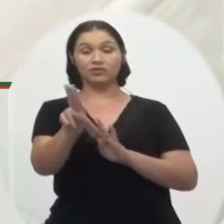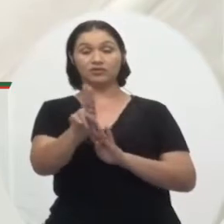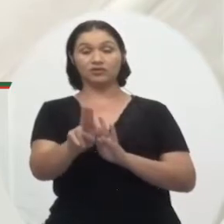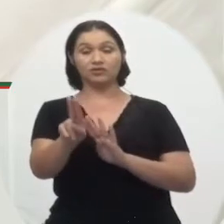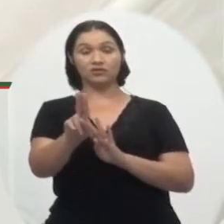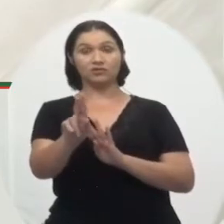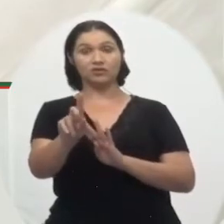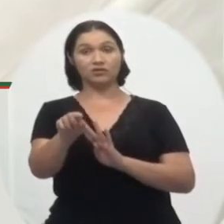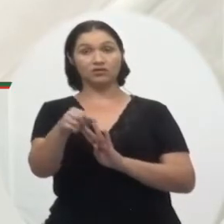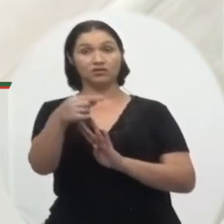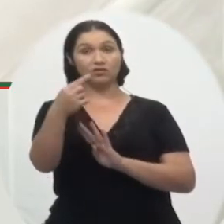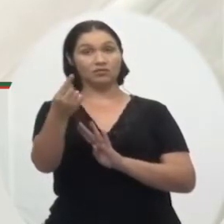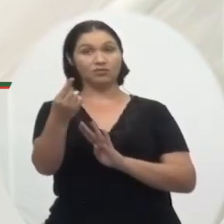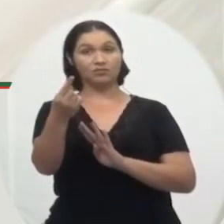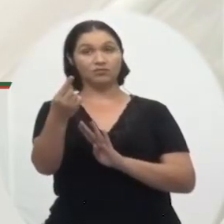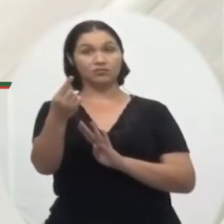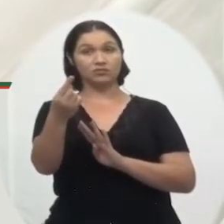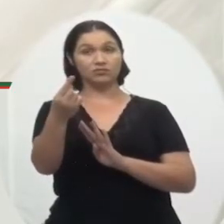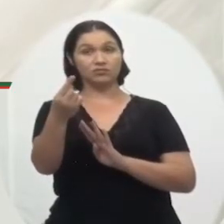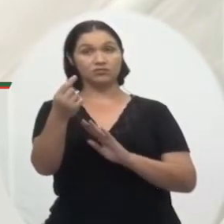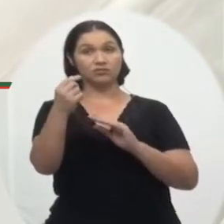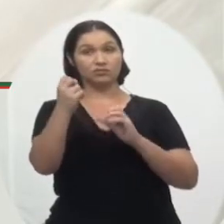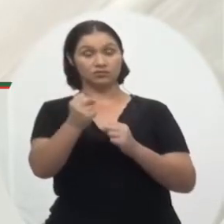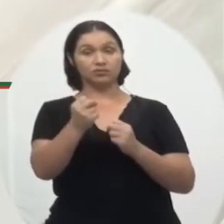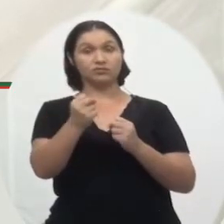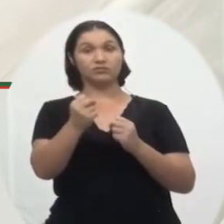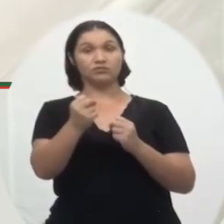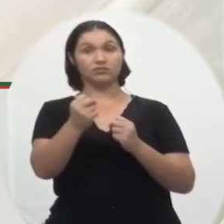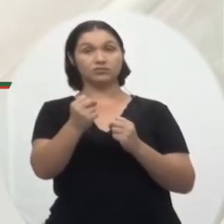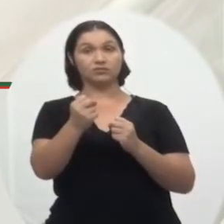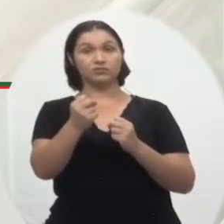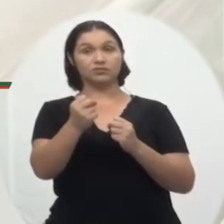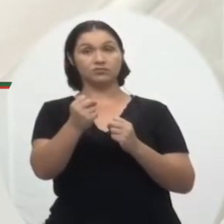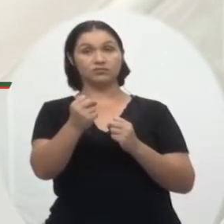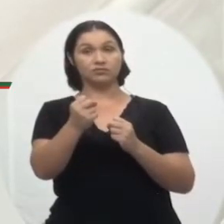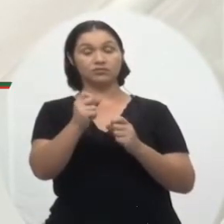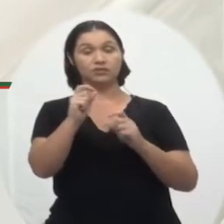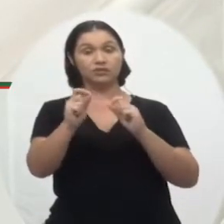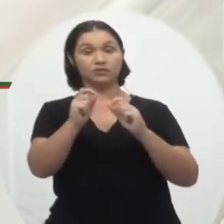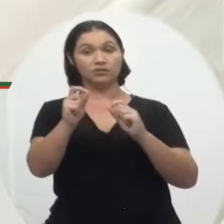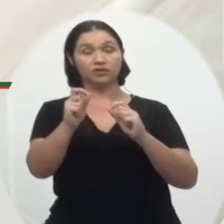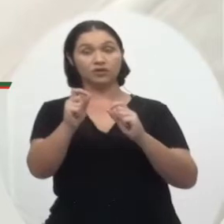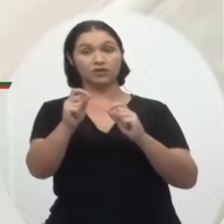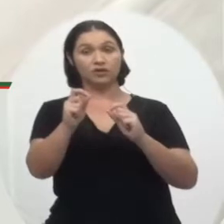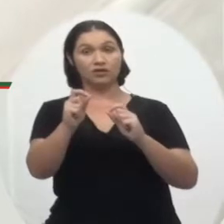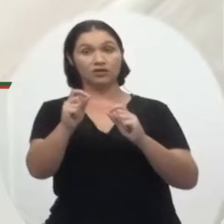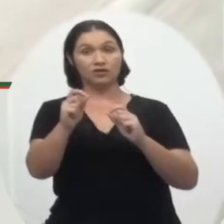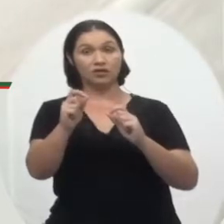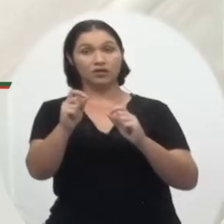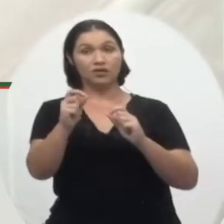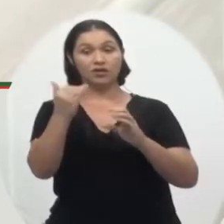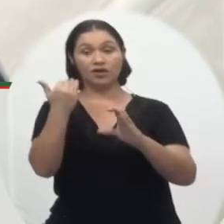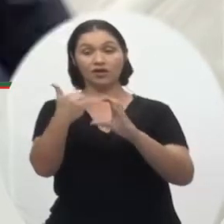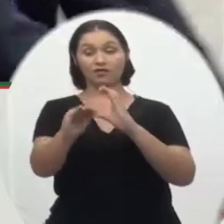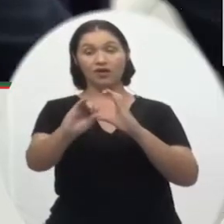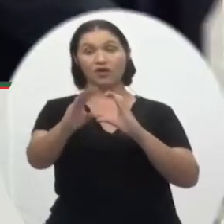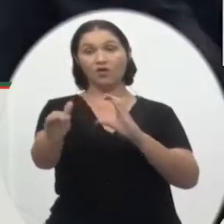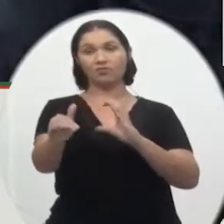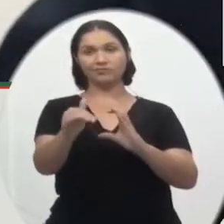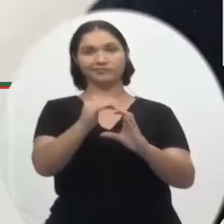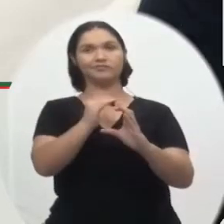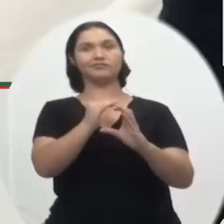a concorrência. É o direito meu de usar a concorrência. Onde a